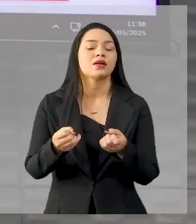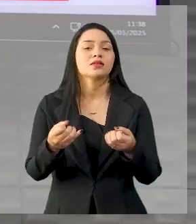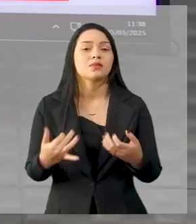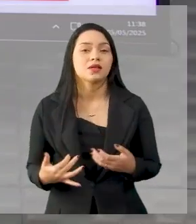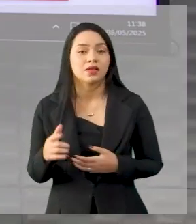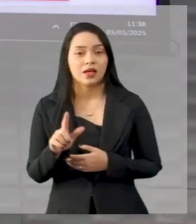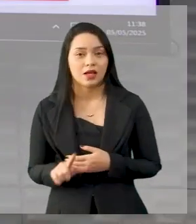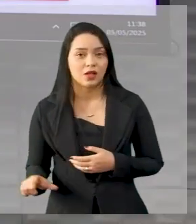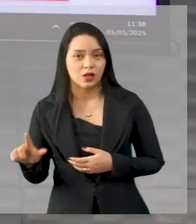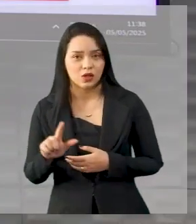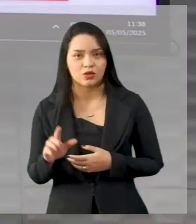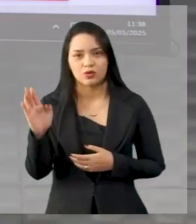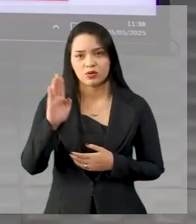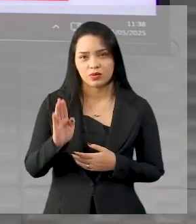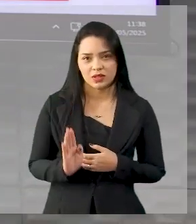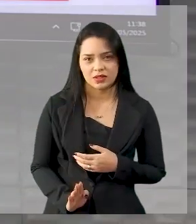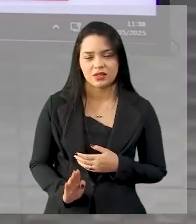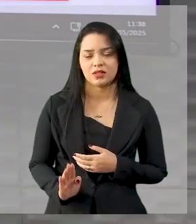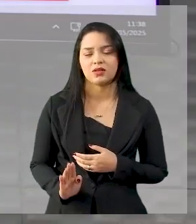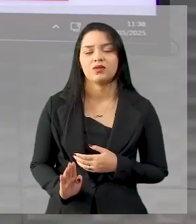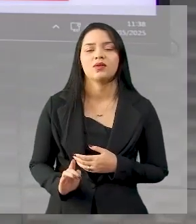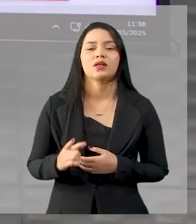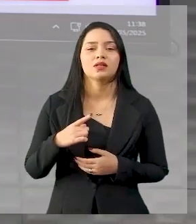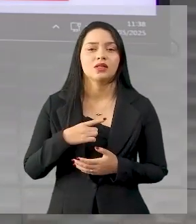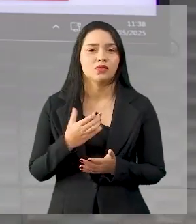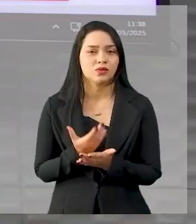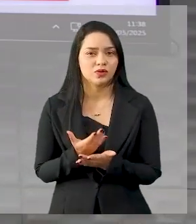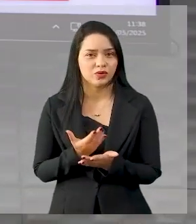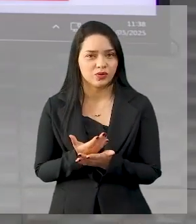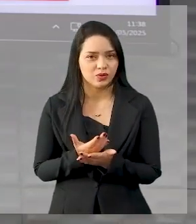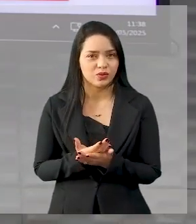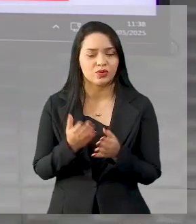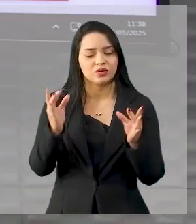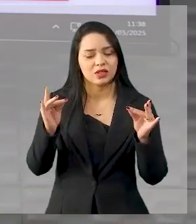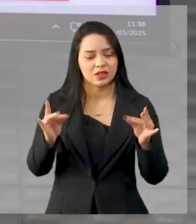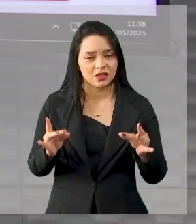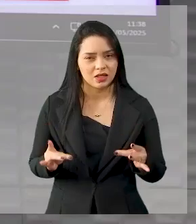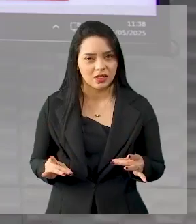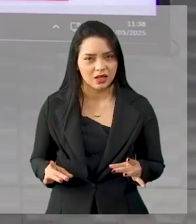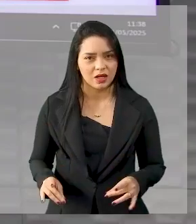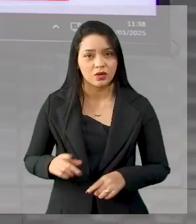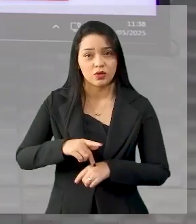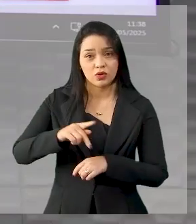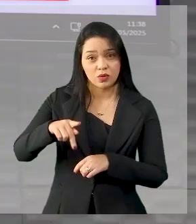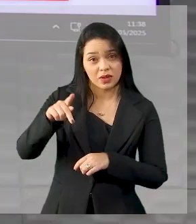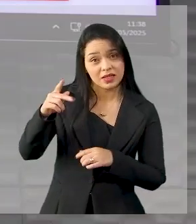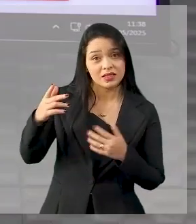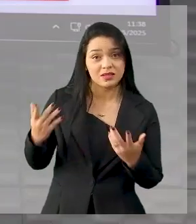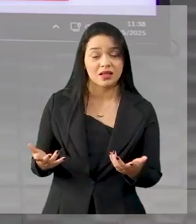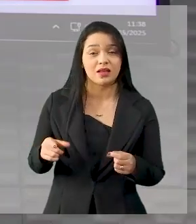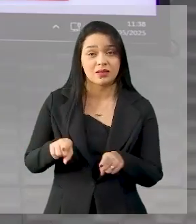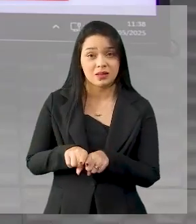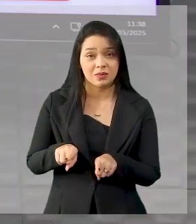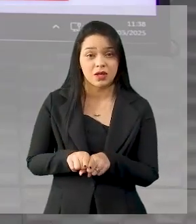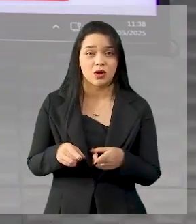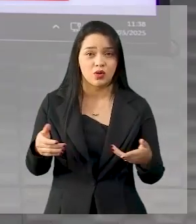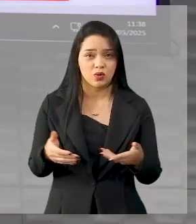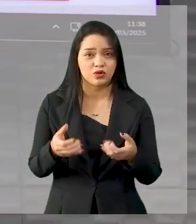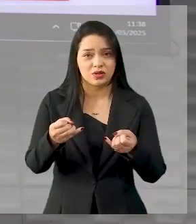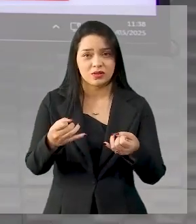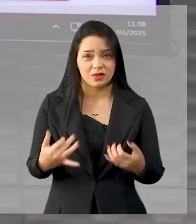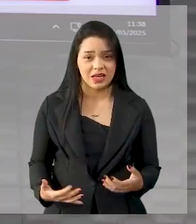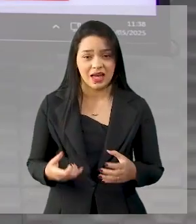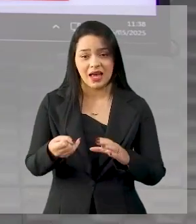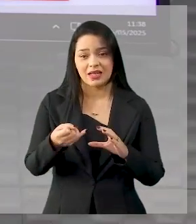lógica de Brasil, né? Nós estamos aí fazendo um estudo detalhado sobre o nosso país, essa potência nacional, e hoje nós vamos falar sobre